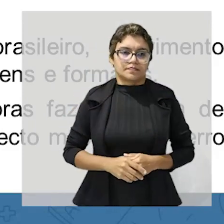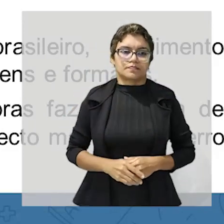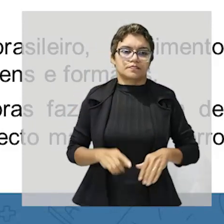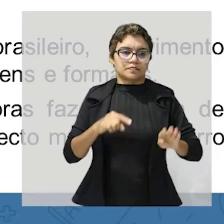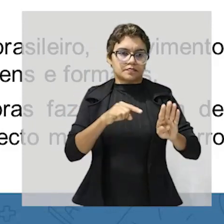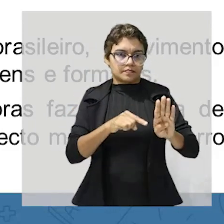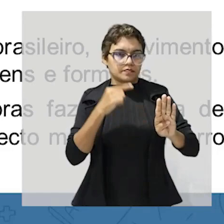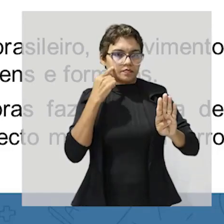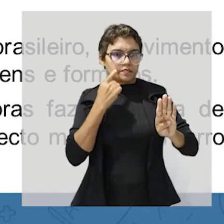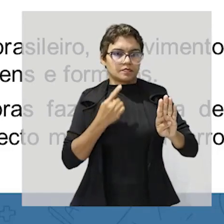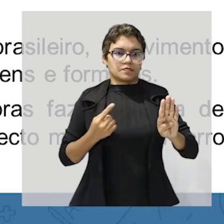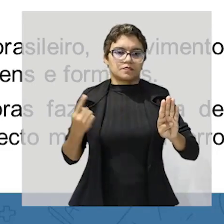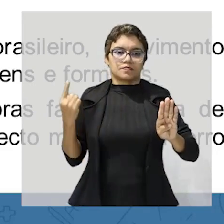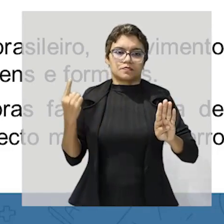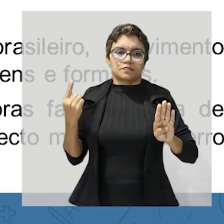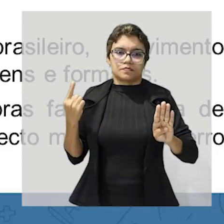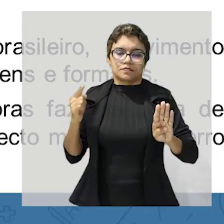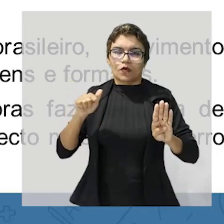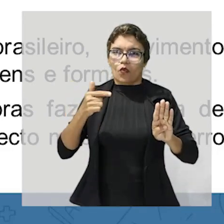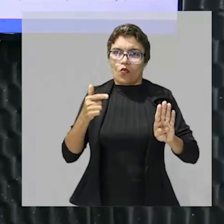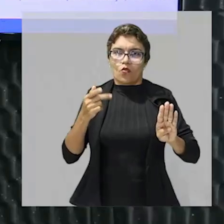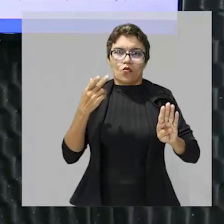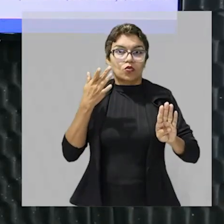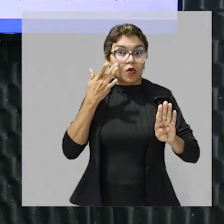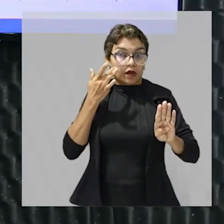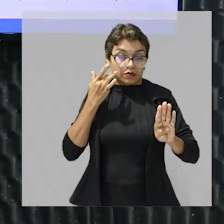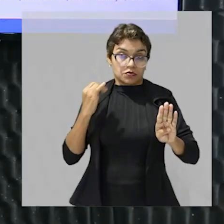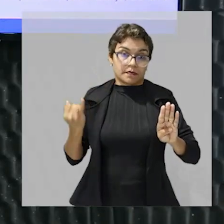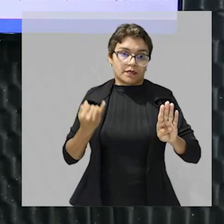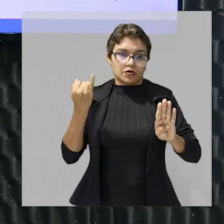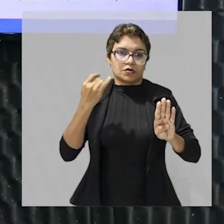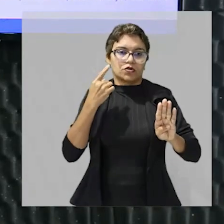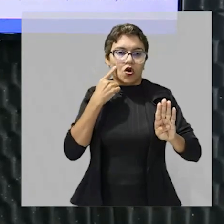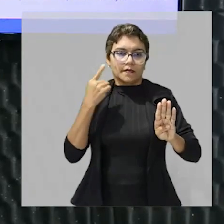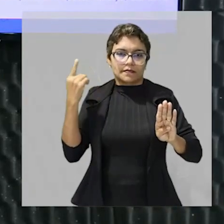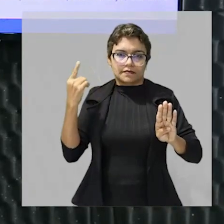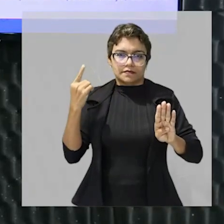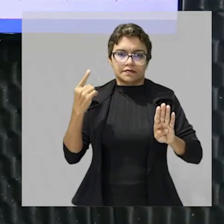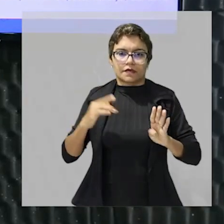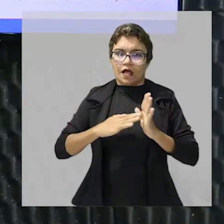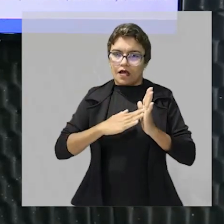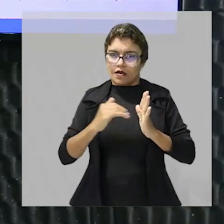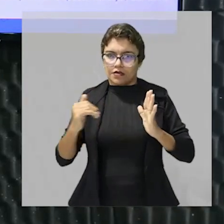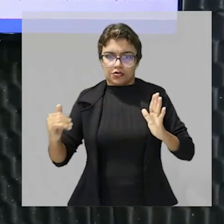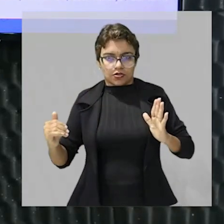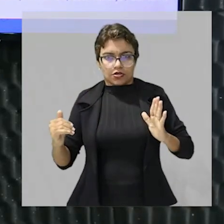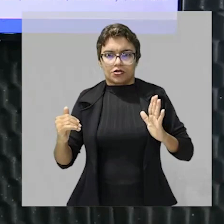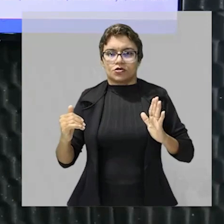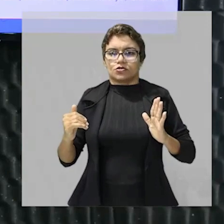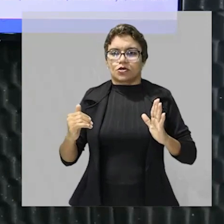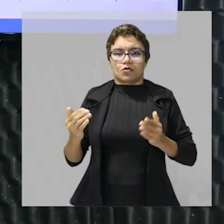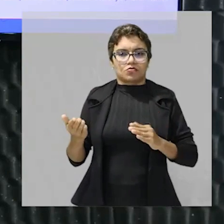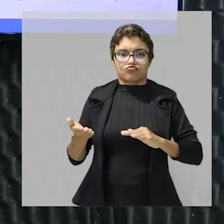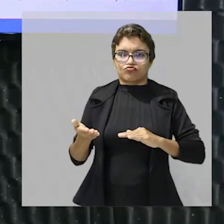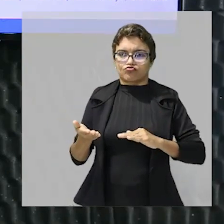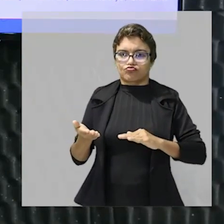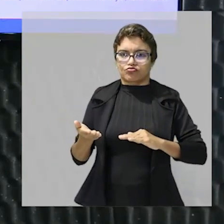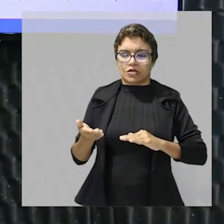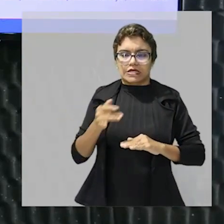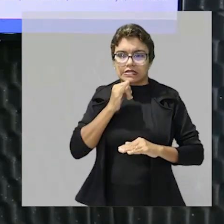Otaki, outro artista extremamente importante, estética não figurativa contemporânea, fortes contornos das